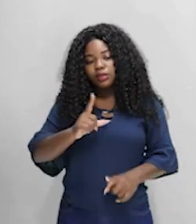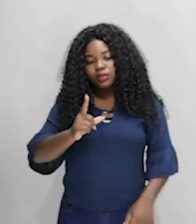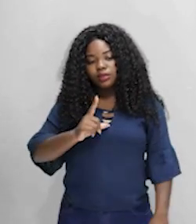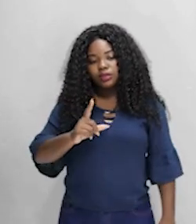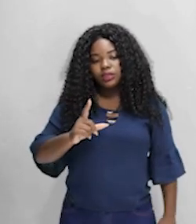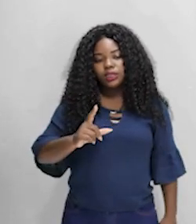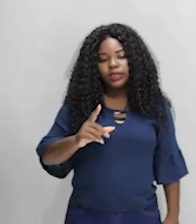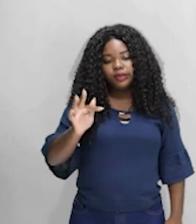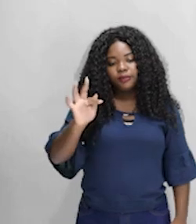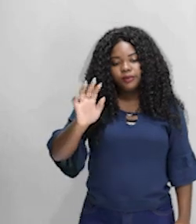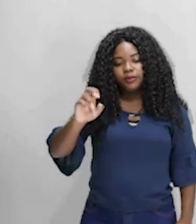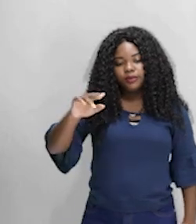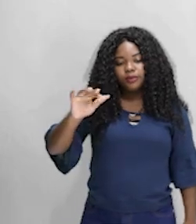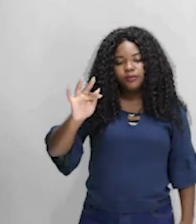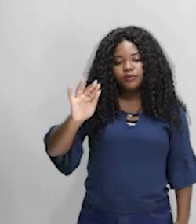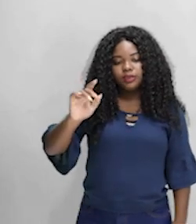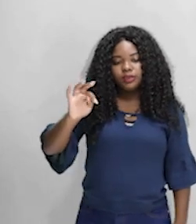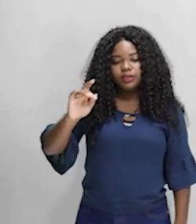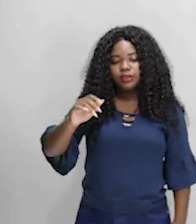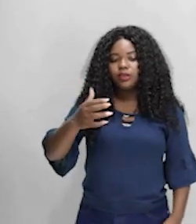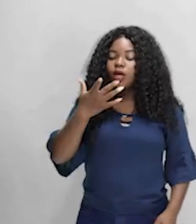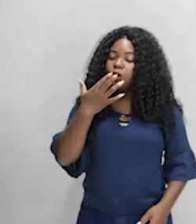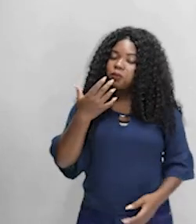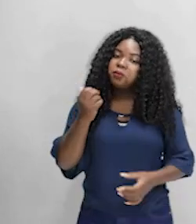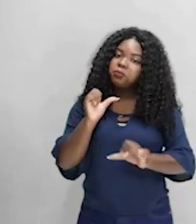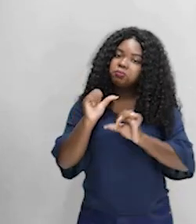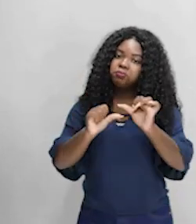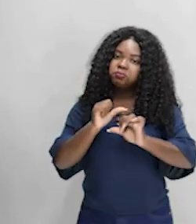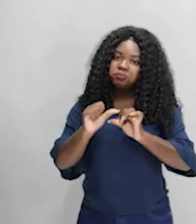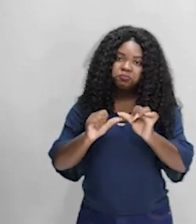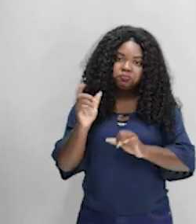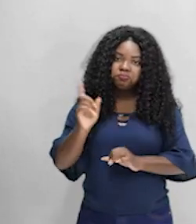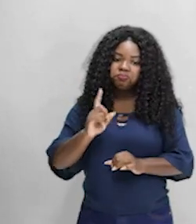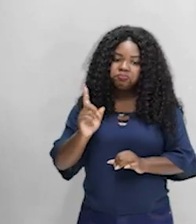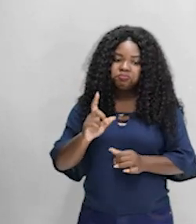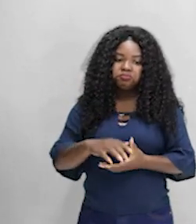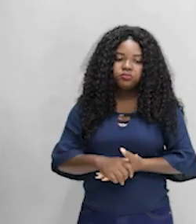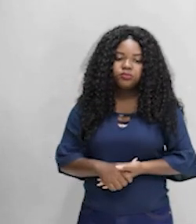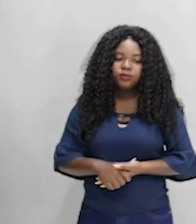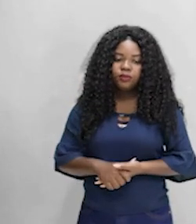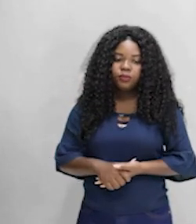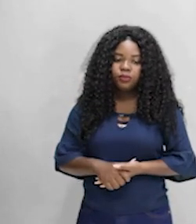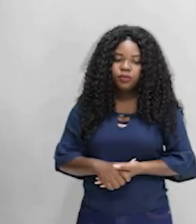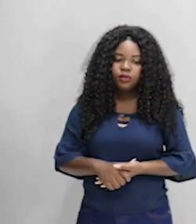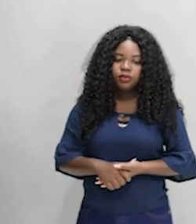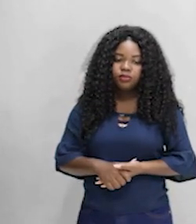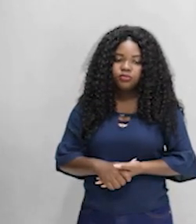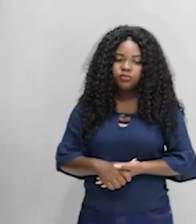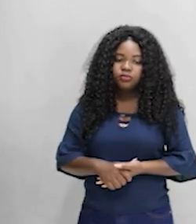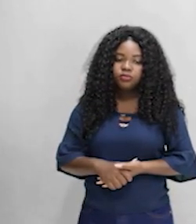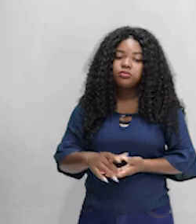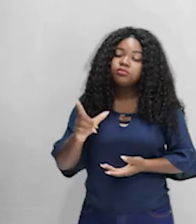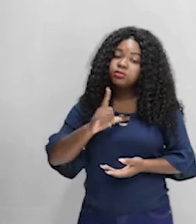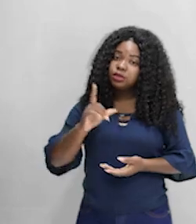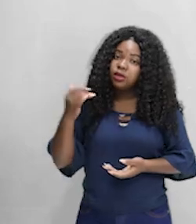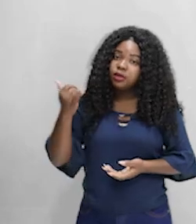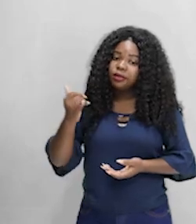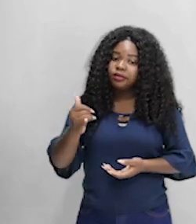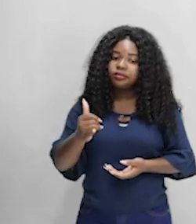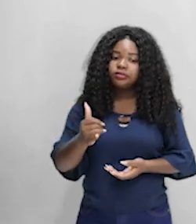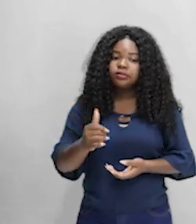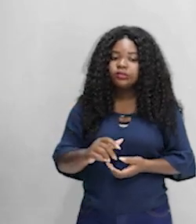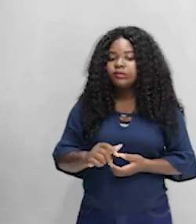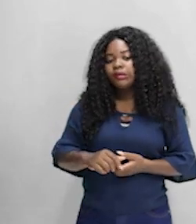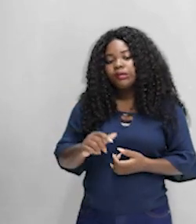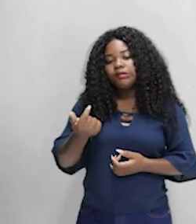ó, a sua cor não mudou, né? Solução incolor, ela conduz corrente elétrica e